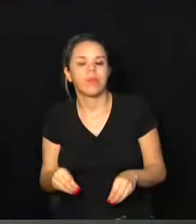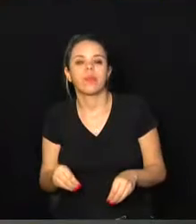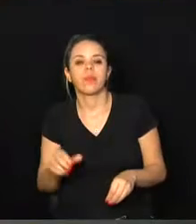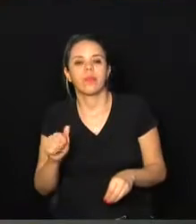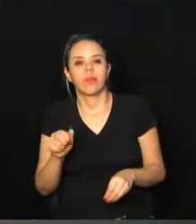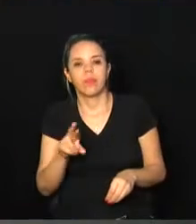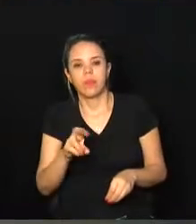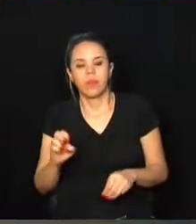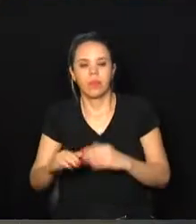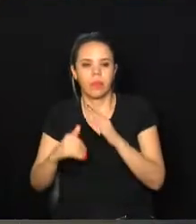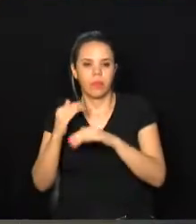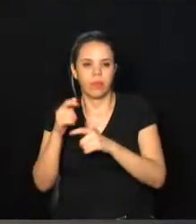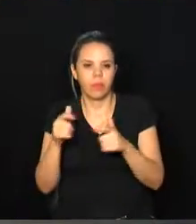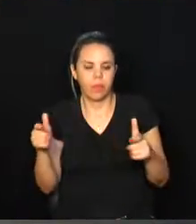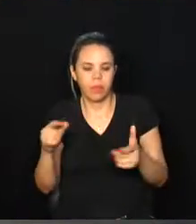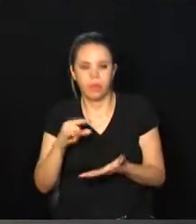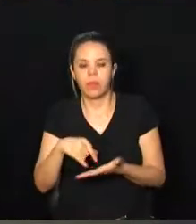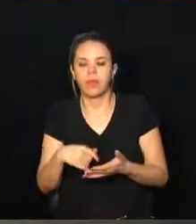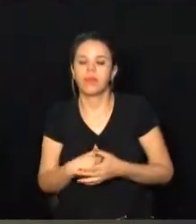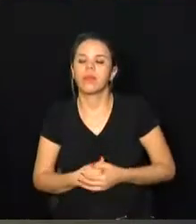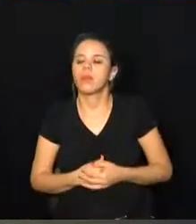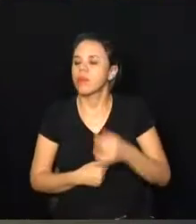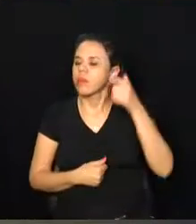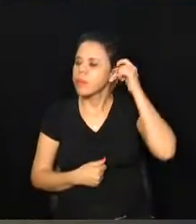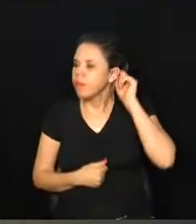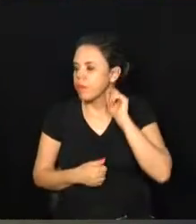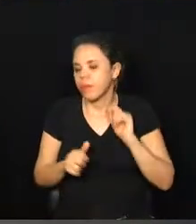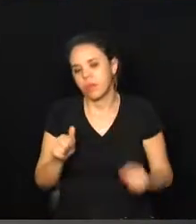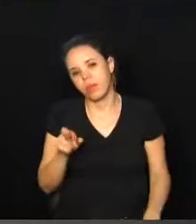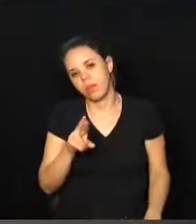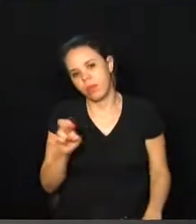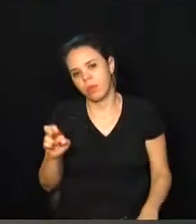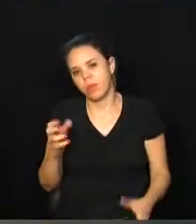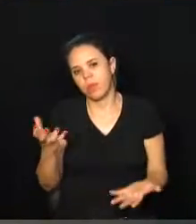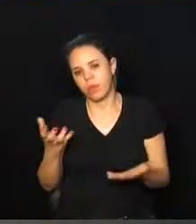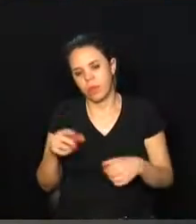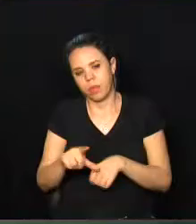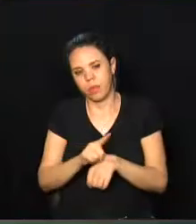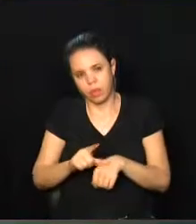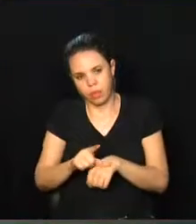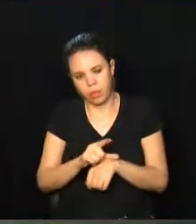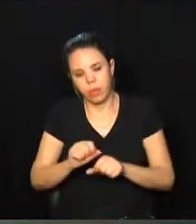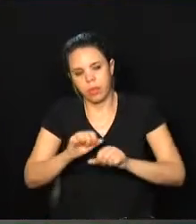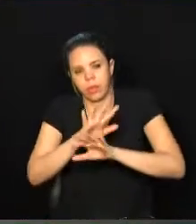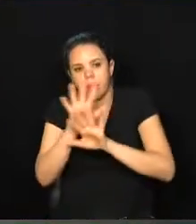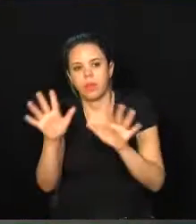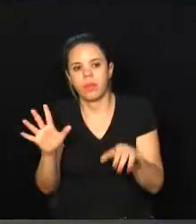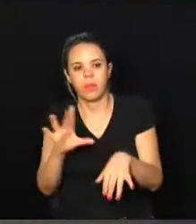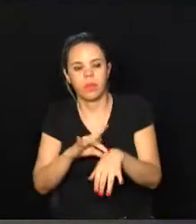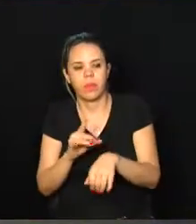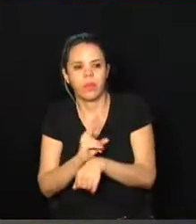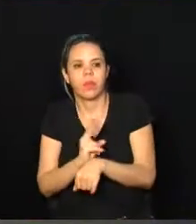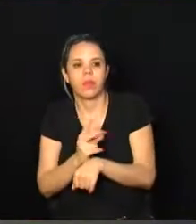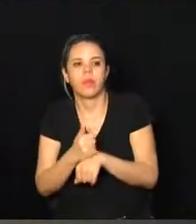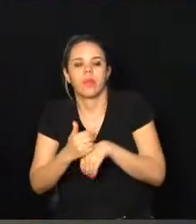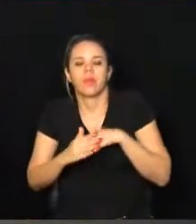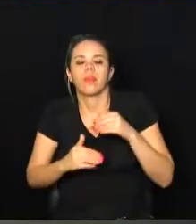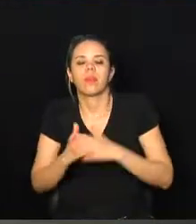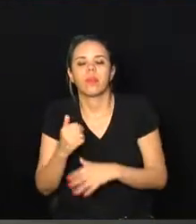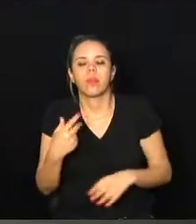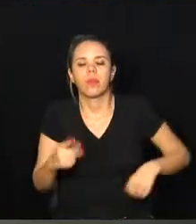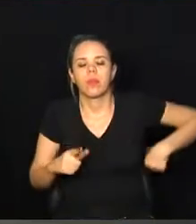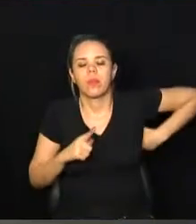um avanço, sem dúvida, mas o ARI também requer uma legislação clara e segura para os profissionais